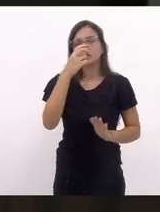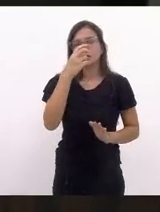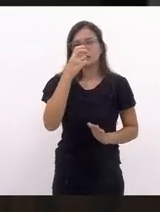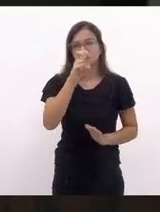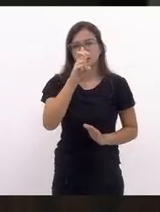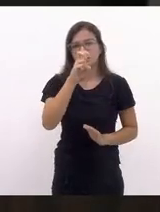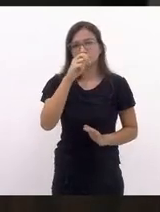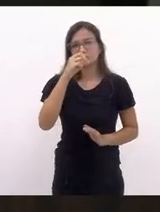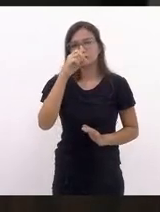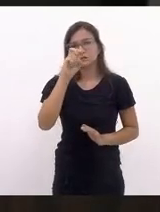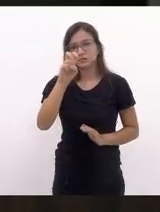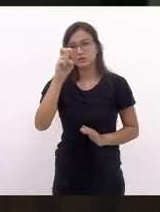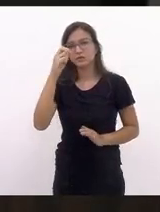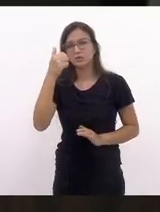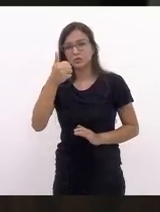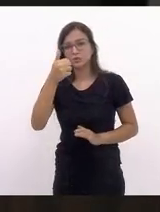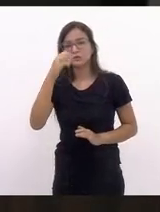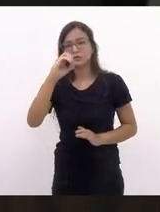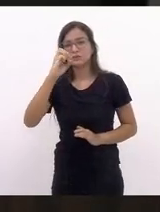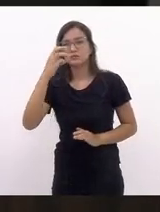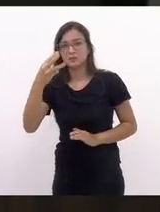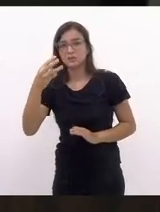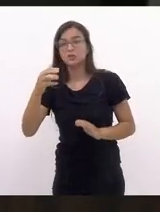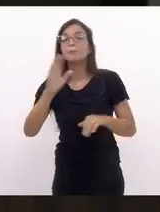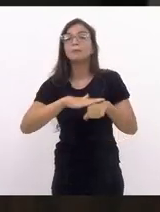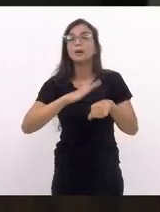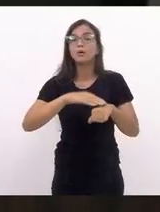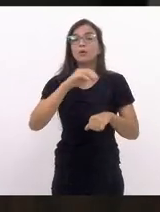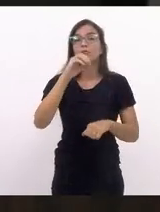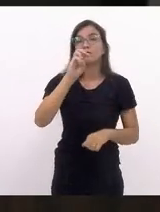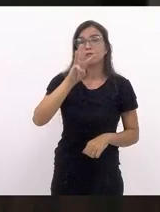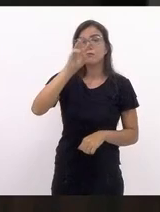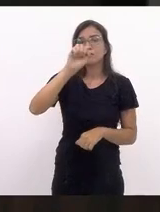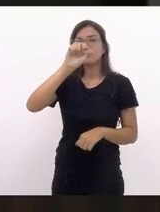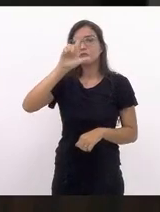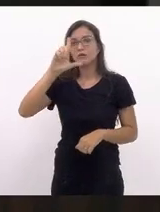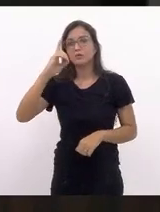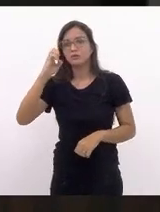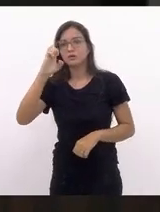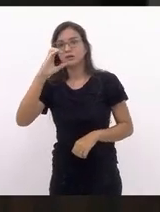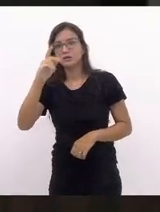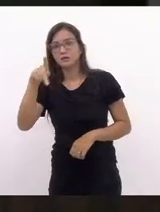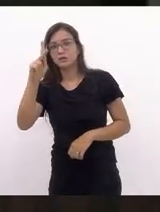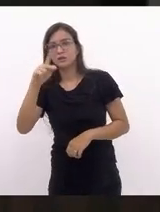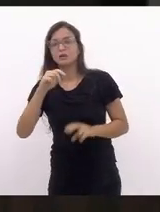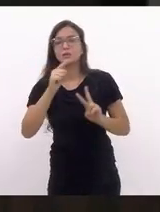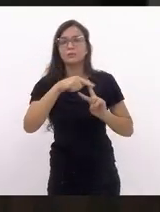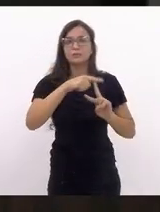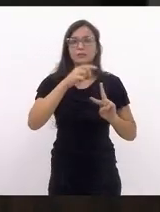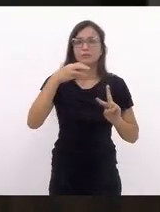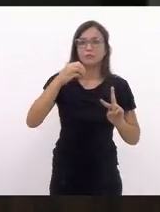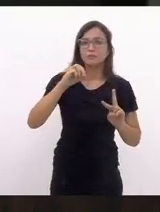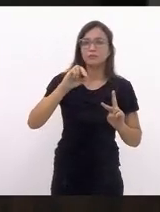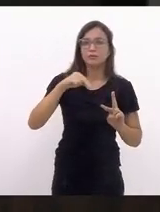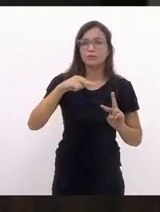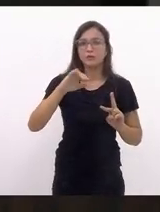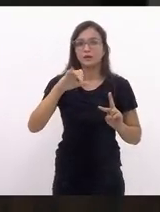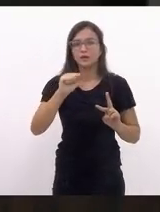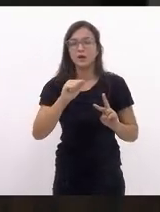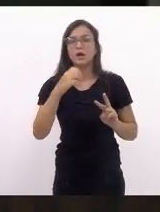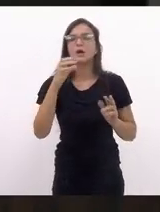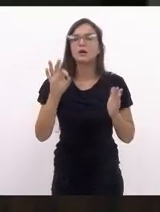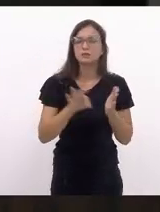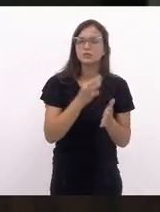de 21 de autoria dos deputados waldeck carneiro e Mônica Francisco que autoriza o poder executivo a negociar com leite Federal a